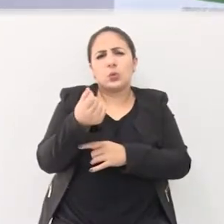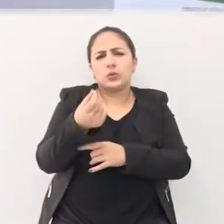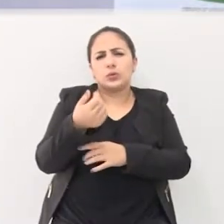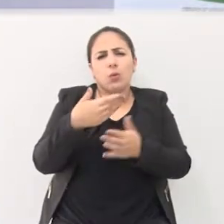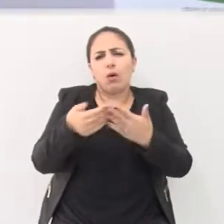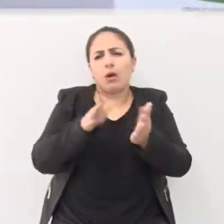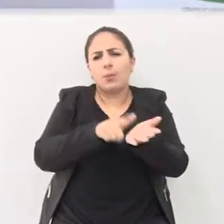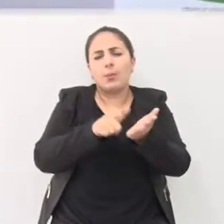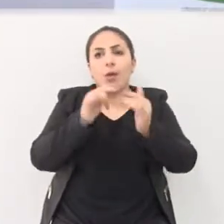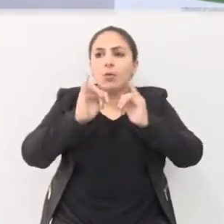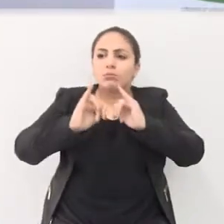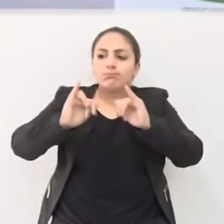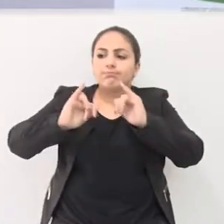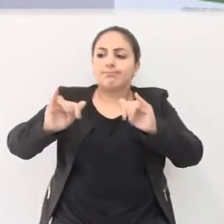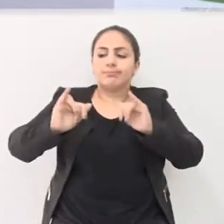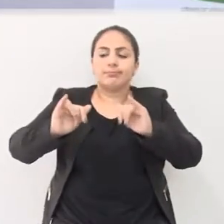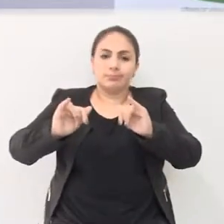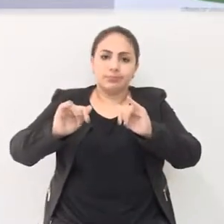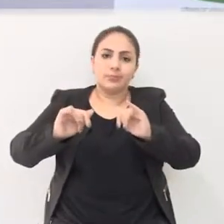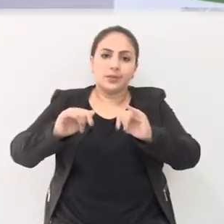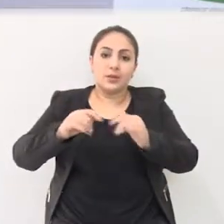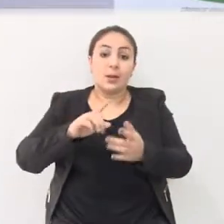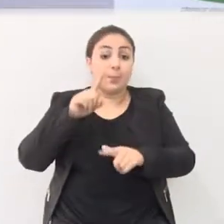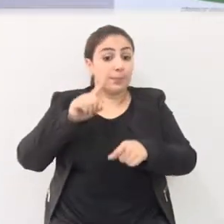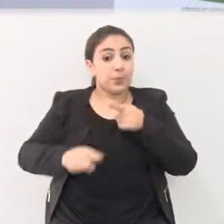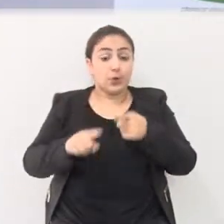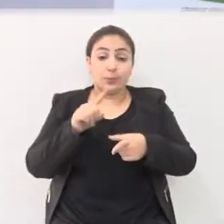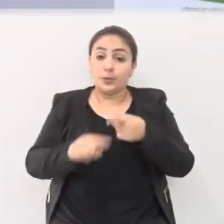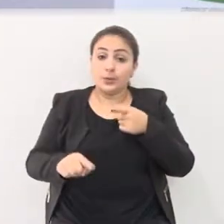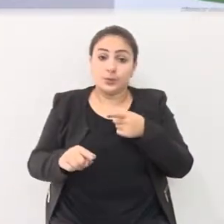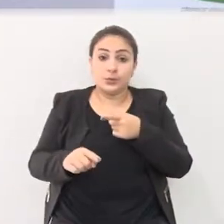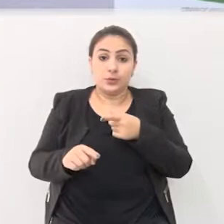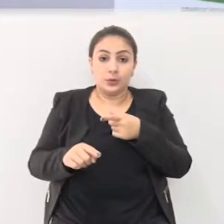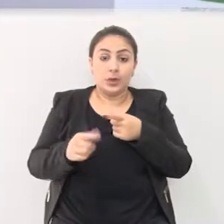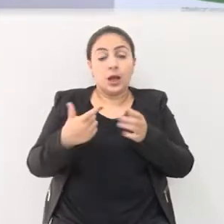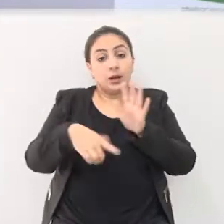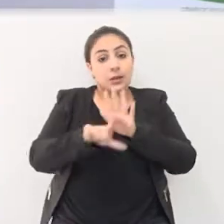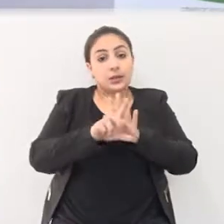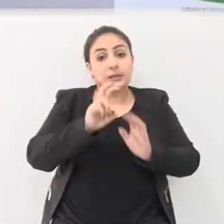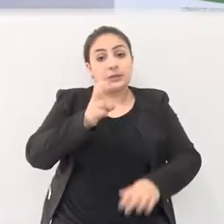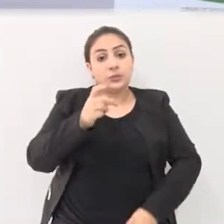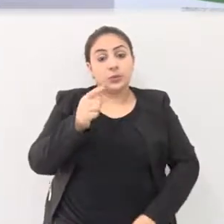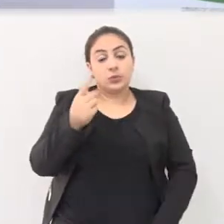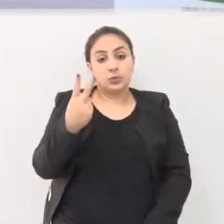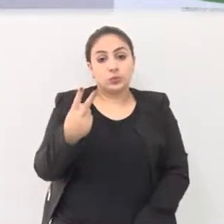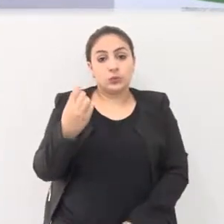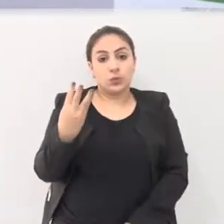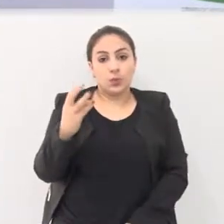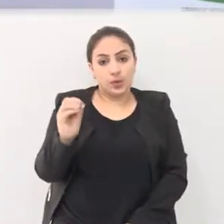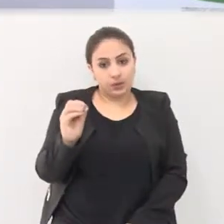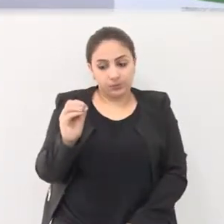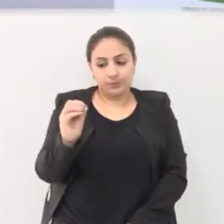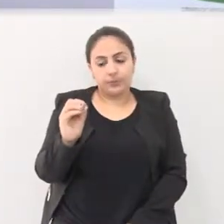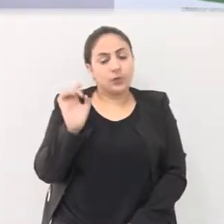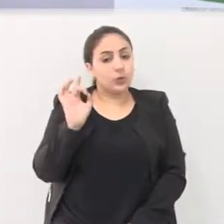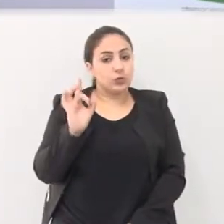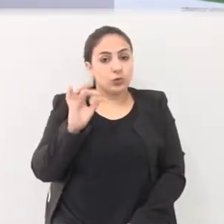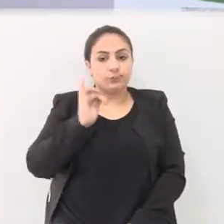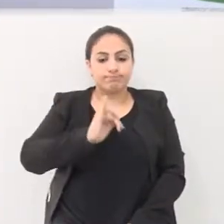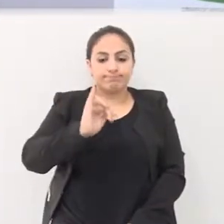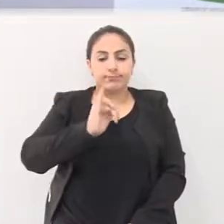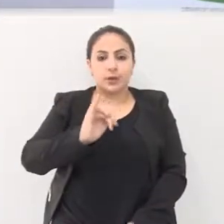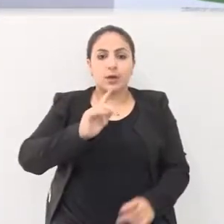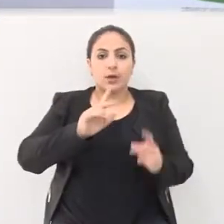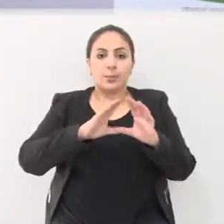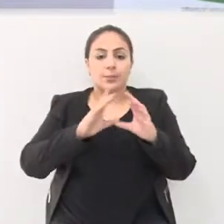bota qualquer papel lá, fazendo um informativo para dizer que é proibido, que é a lei 5.240, né? Então só para botar